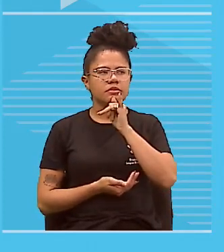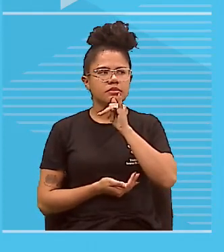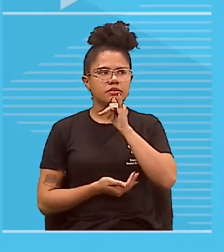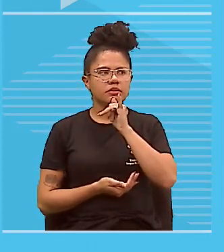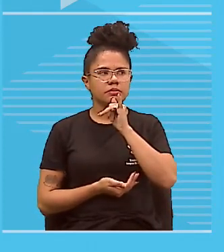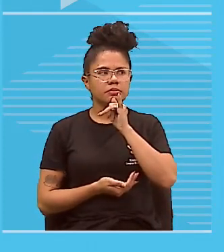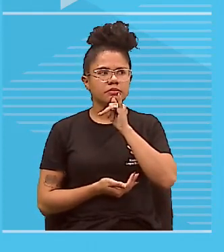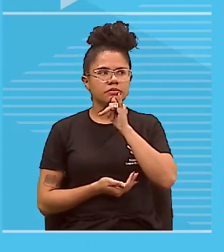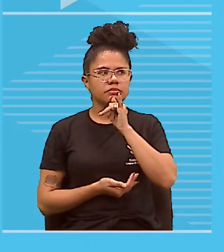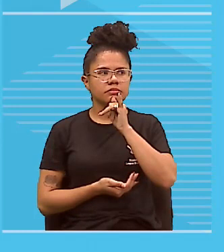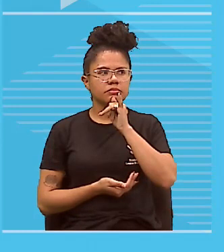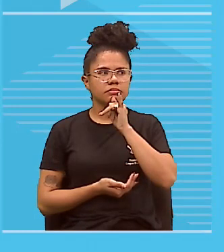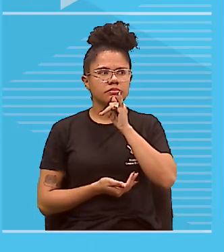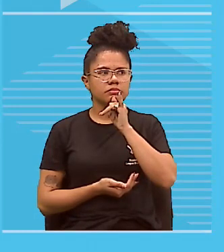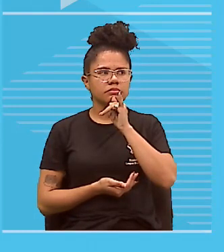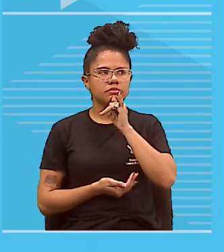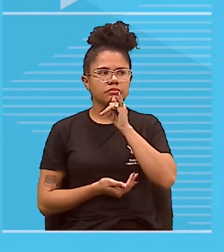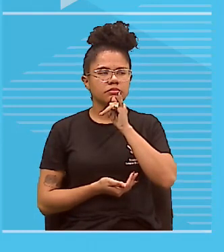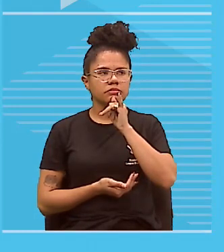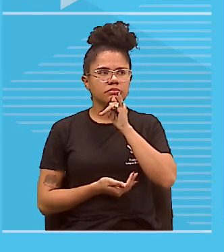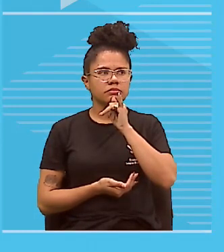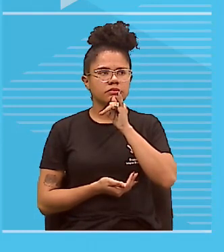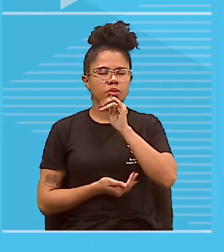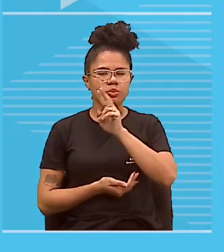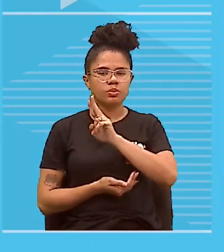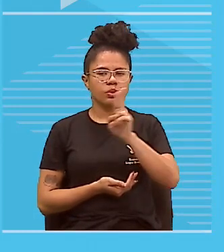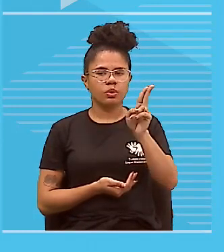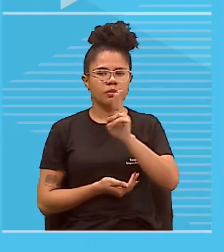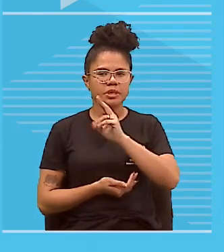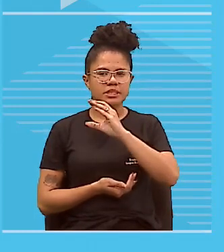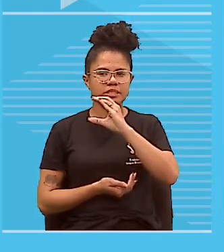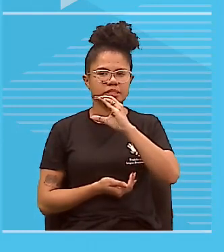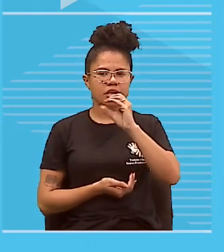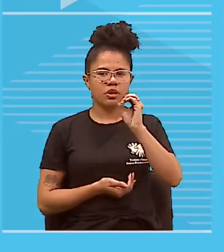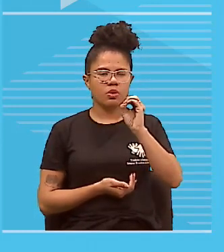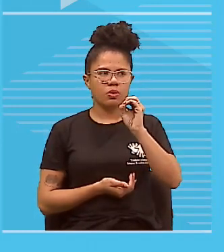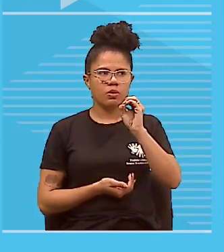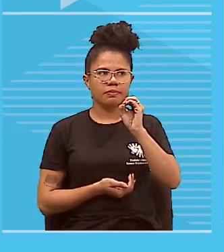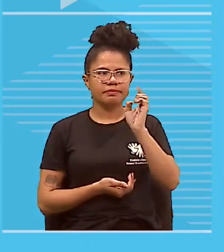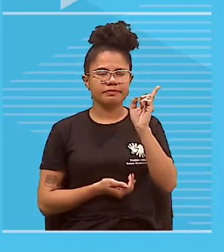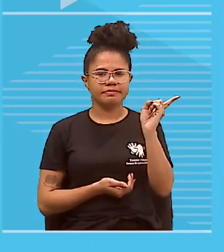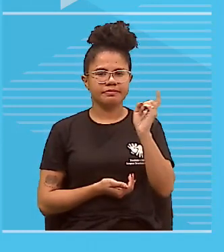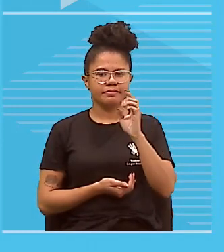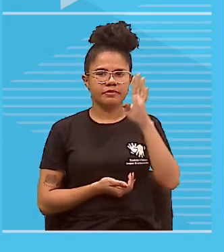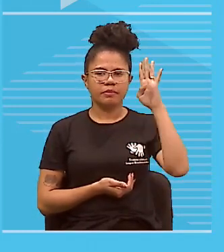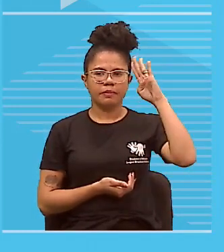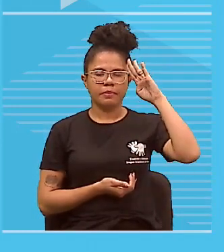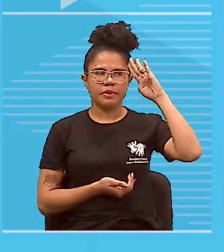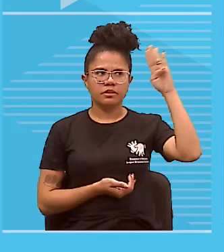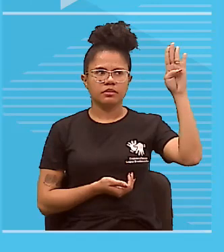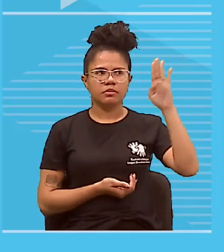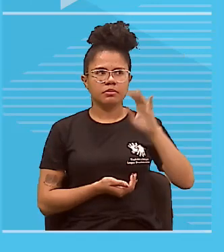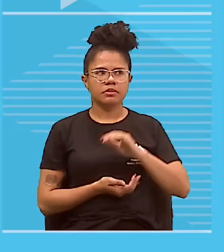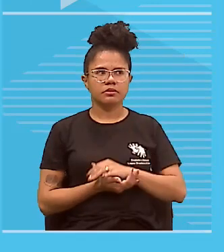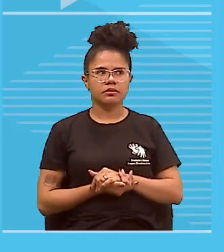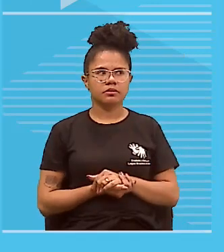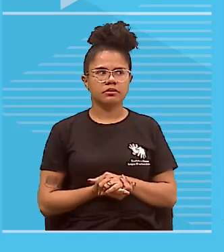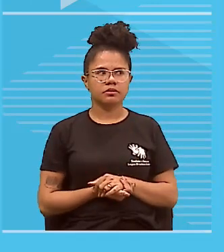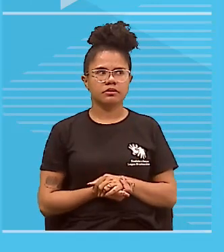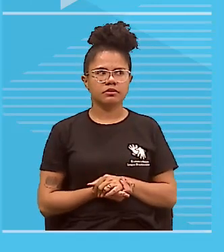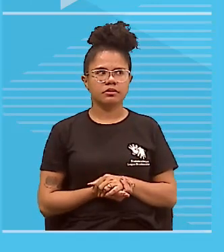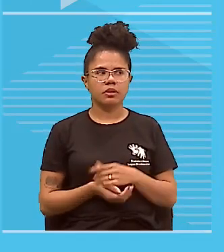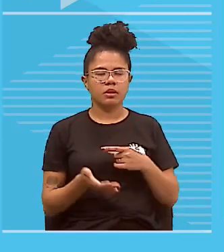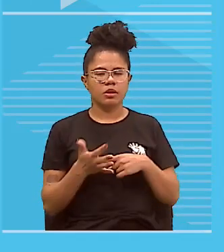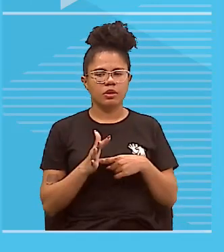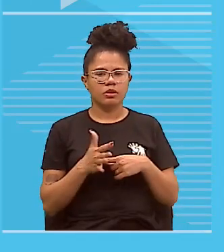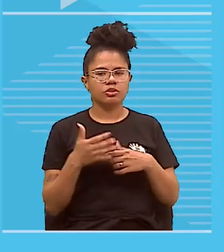né? Esse CO, esse gás, ele é principalmente lançado pelos motores